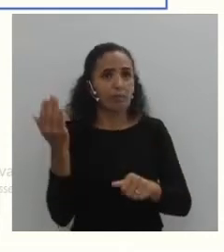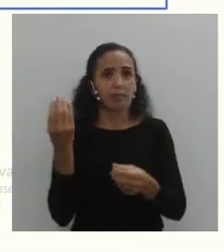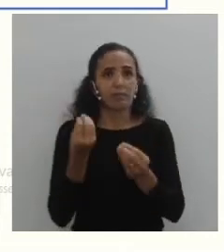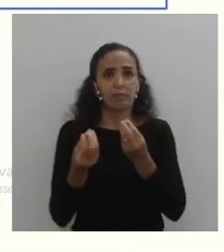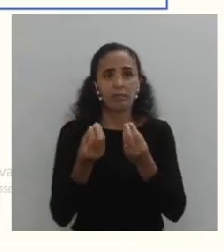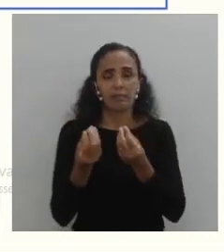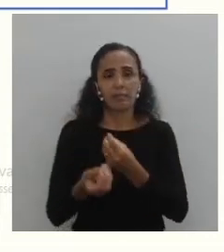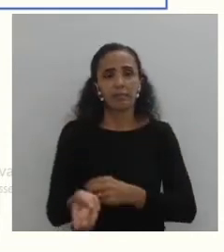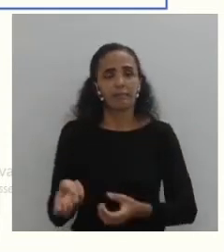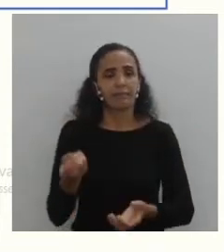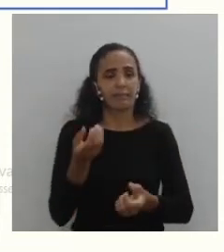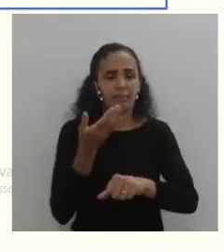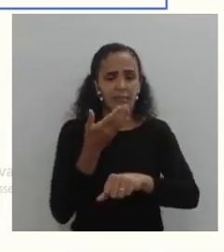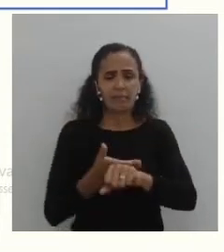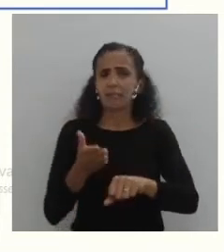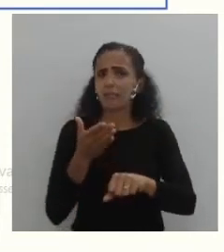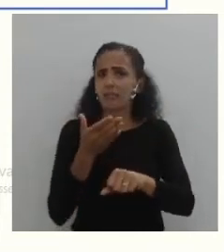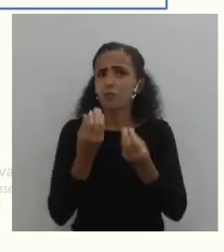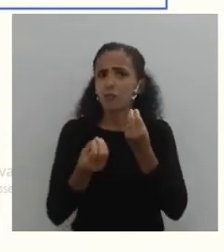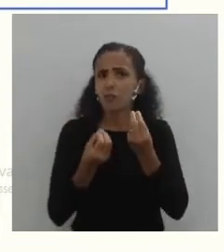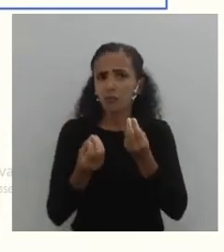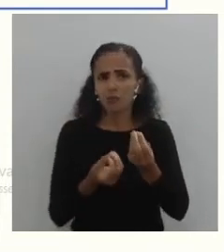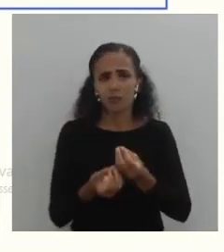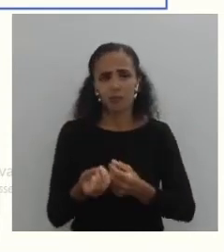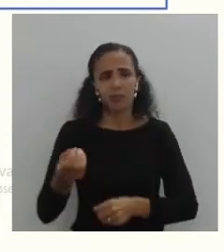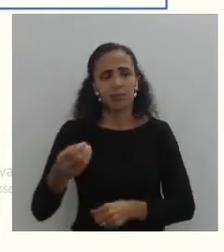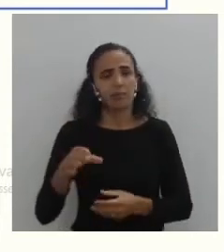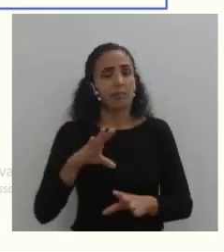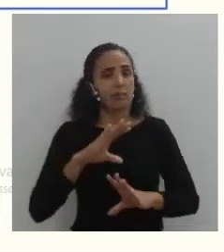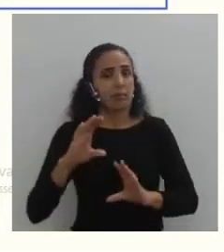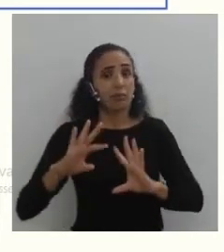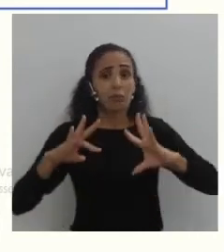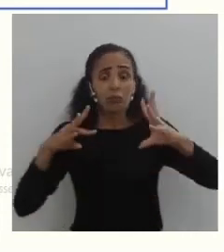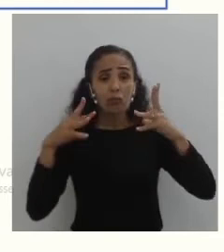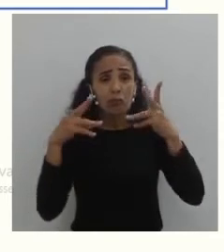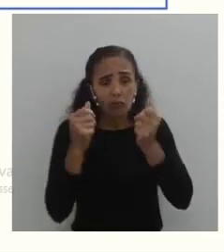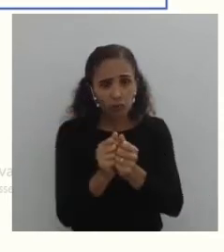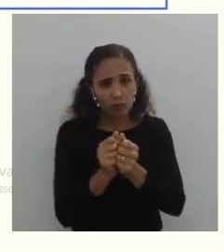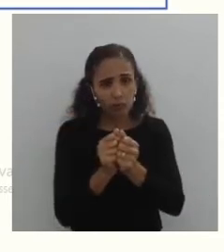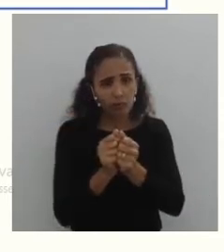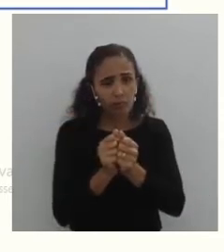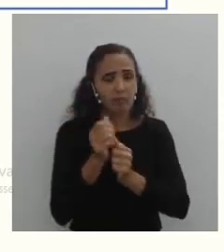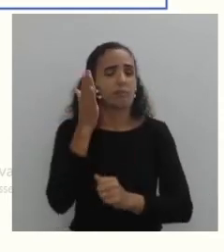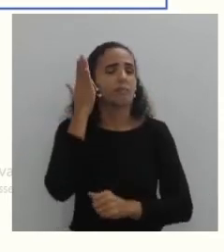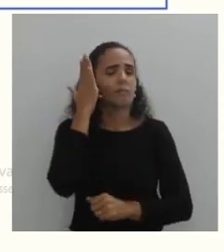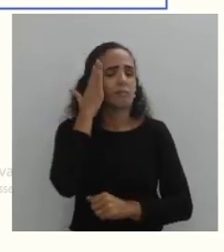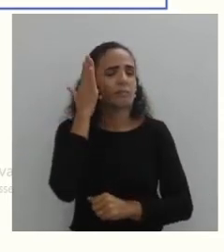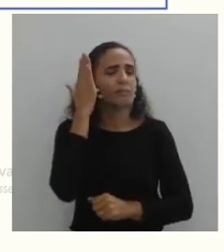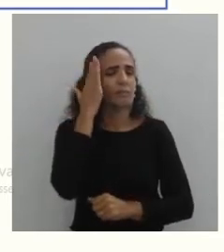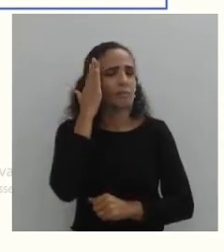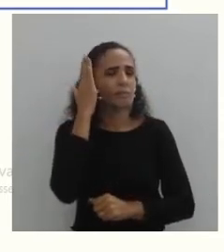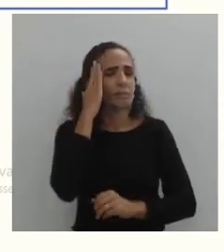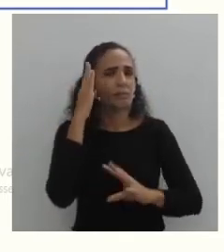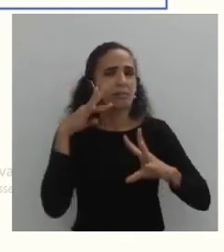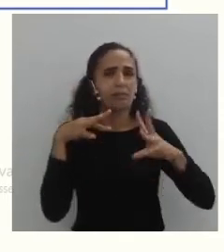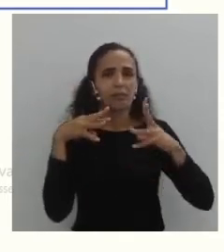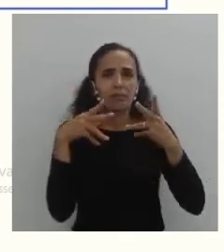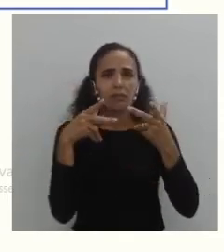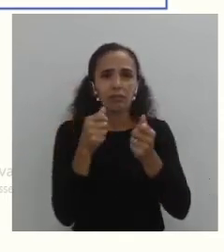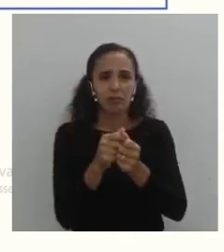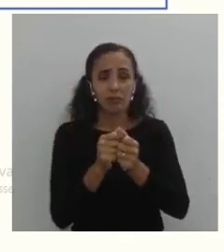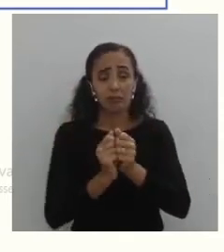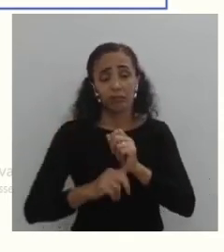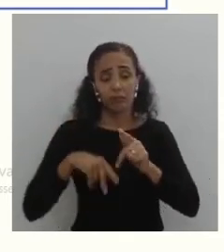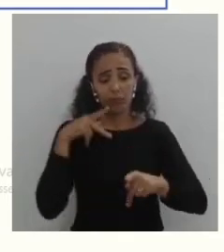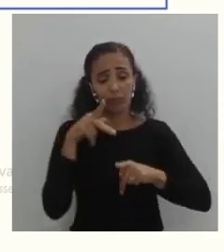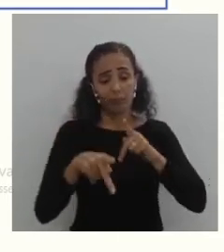do povo brasileiro, certo? Se é inegável, minha gente, que nós temos uma tradição cristã, também é inegável o